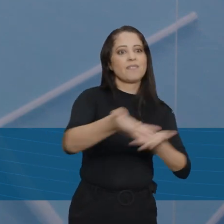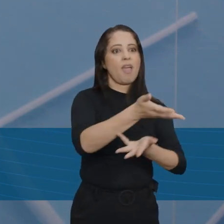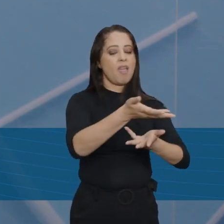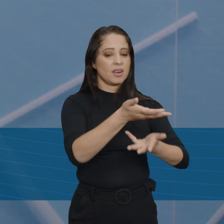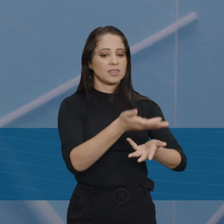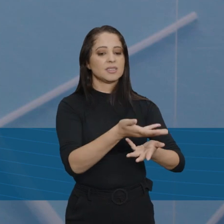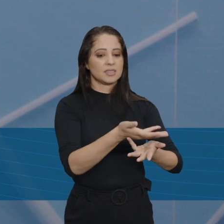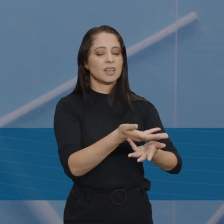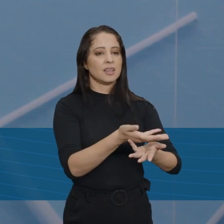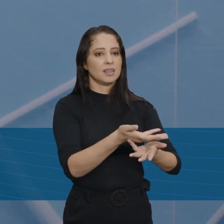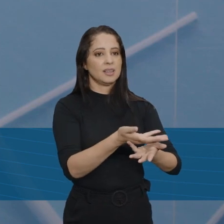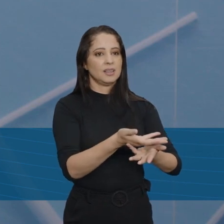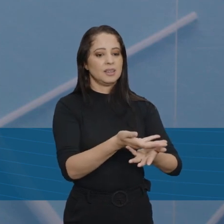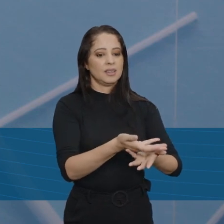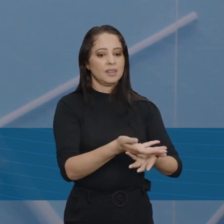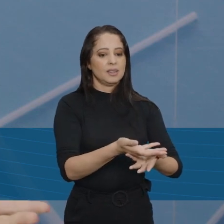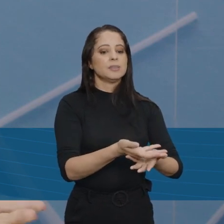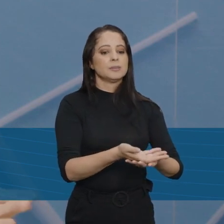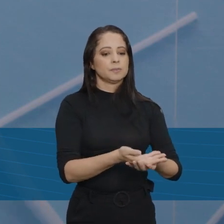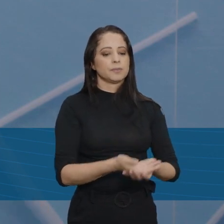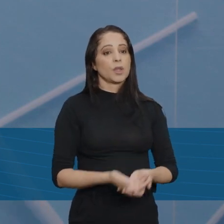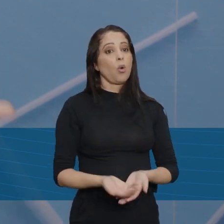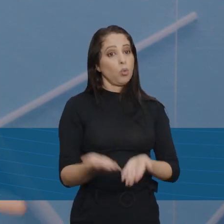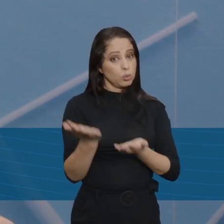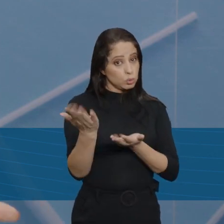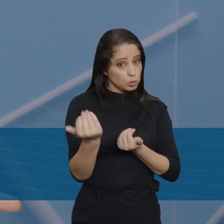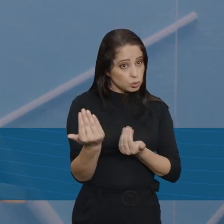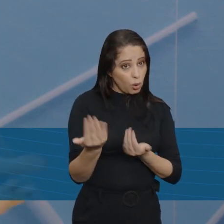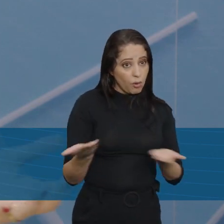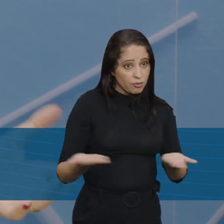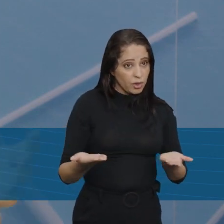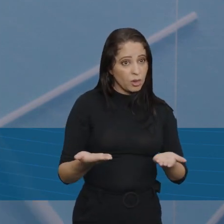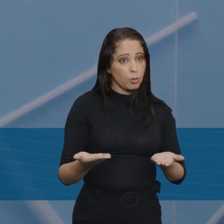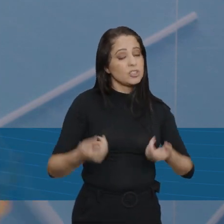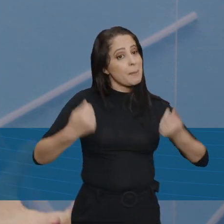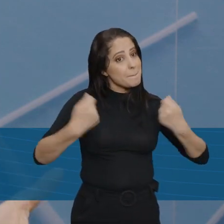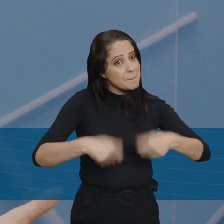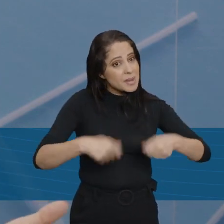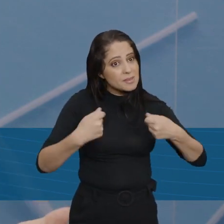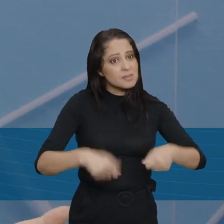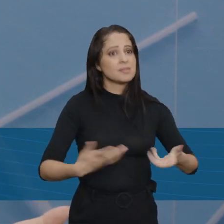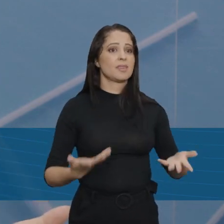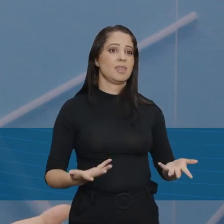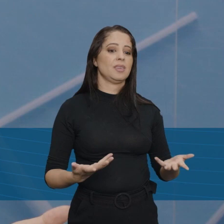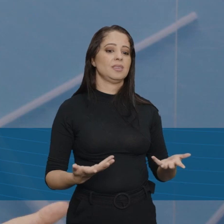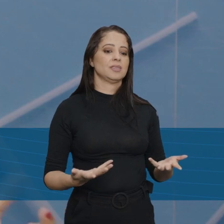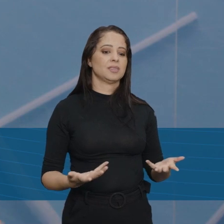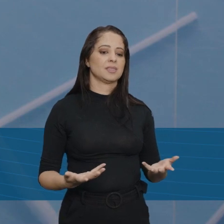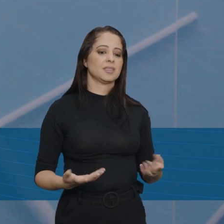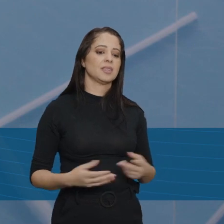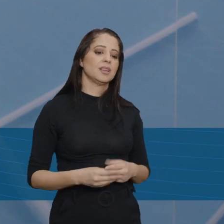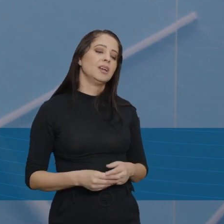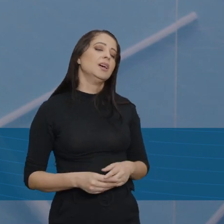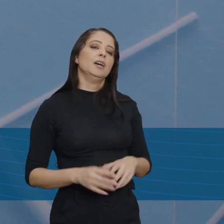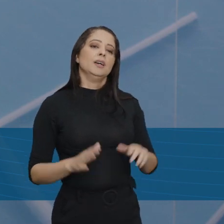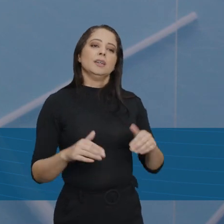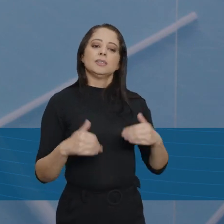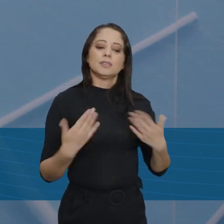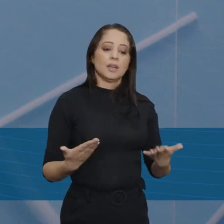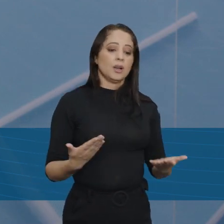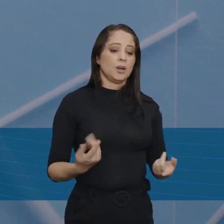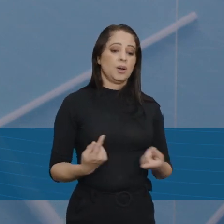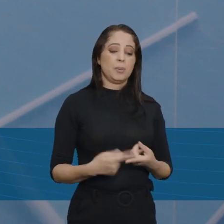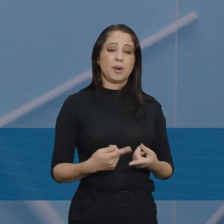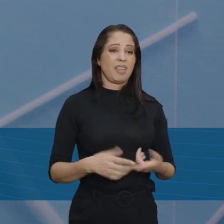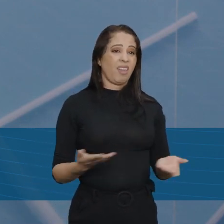vivenciar, né? A gente tá isso daí, o jovem reflete, mas é um sintoma social, né? A gente tá numa